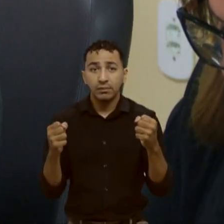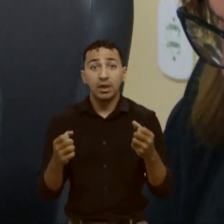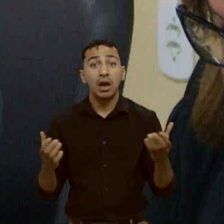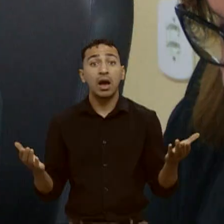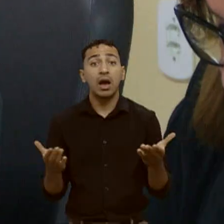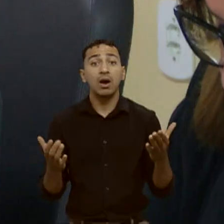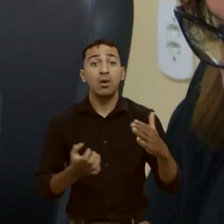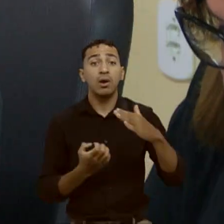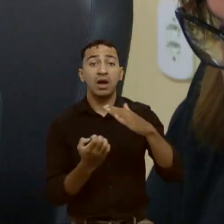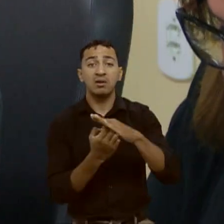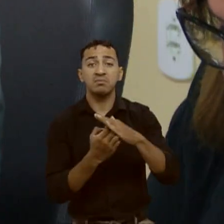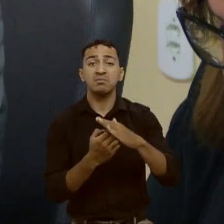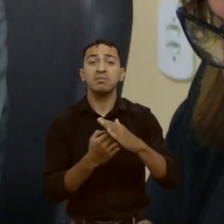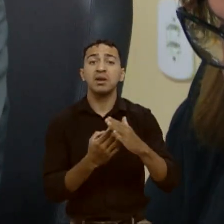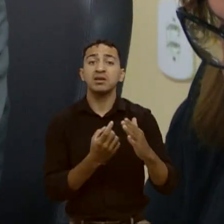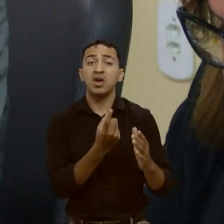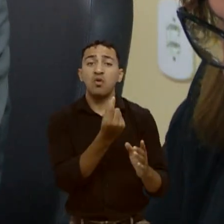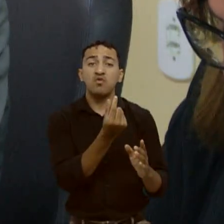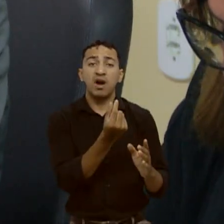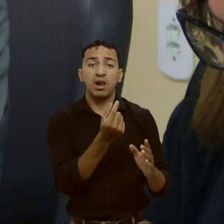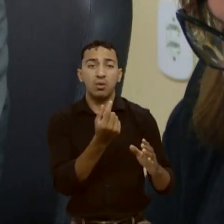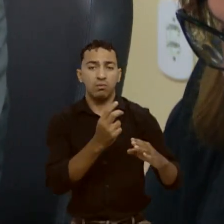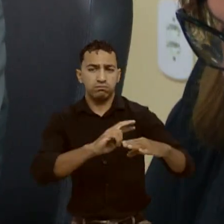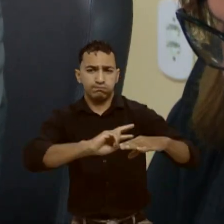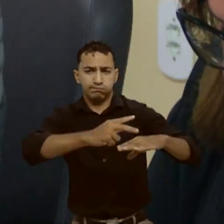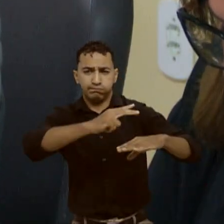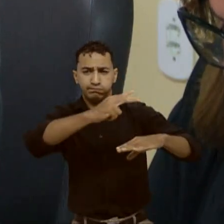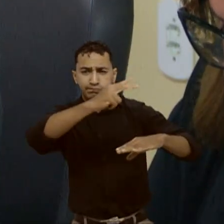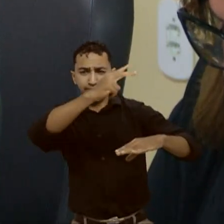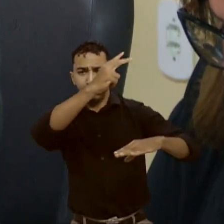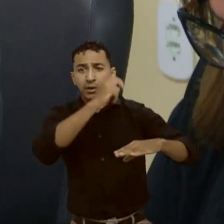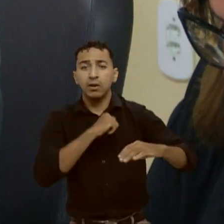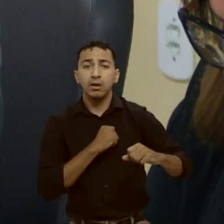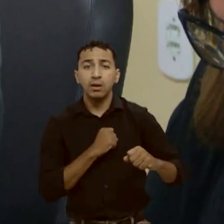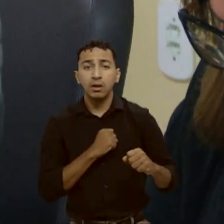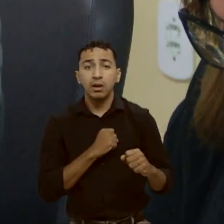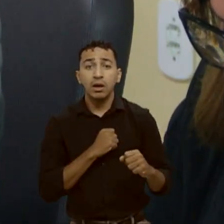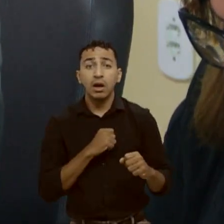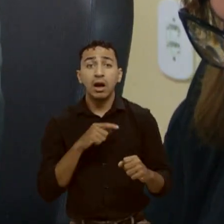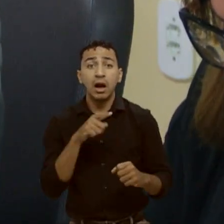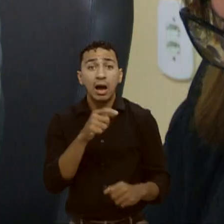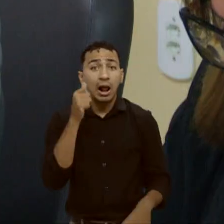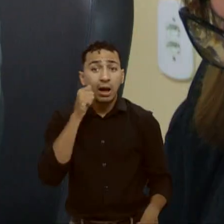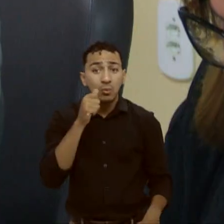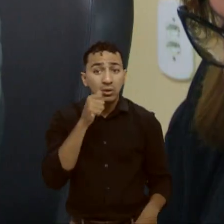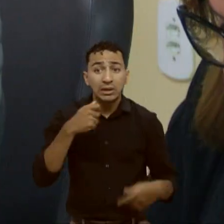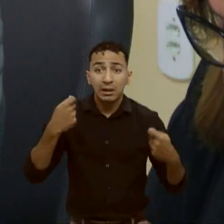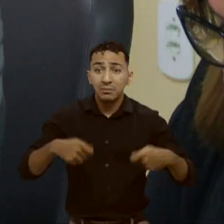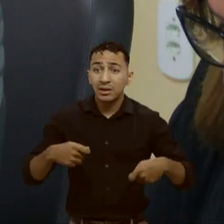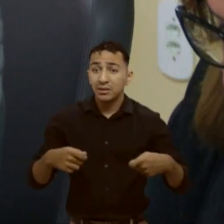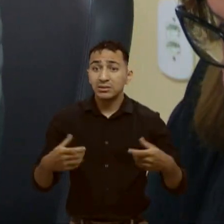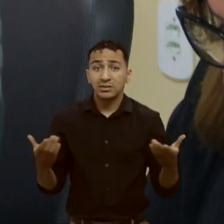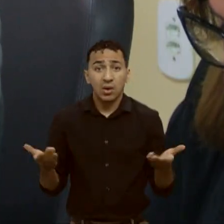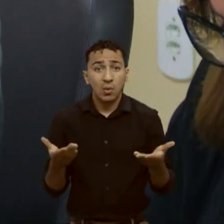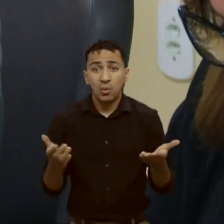preços. Ela inevitavelmente vai ter que adquirir hoje a geladeira dela mais